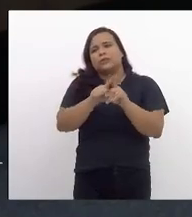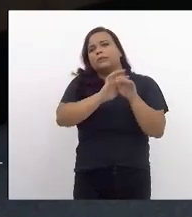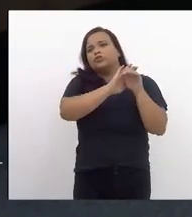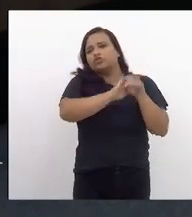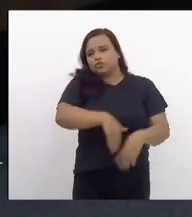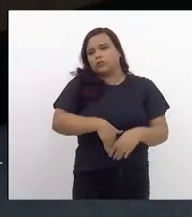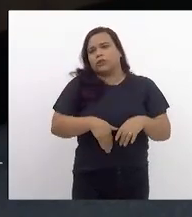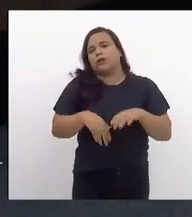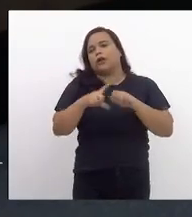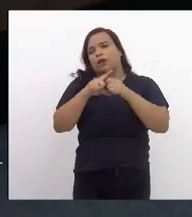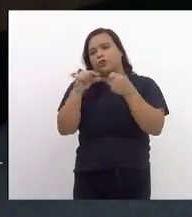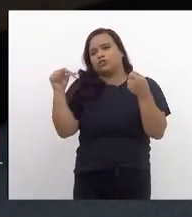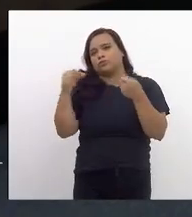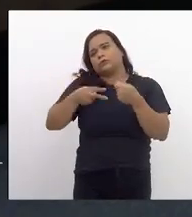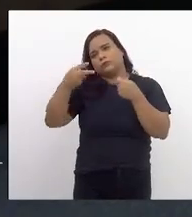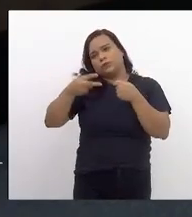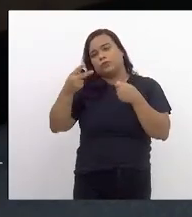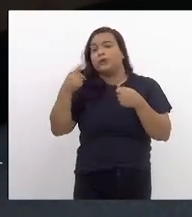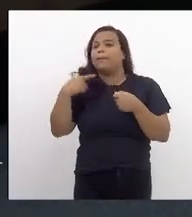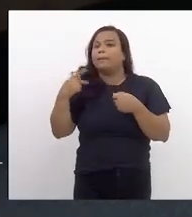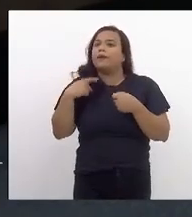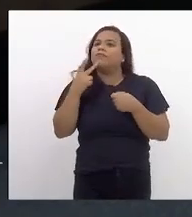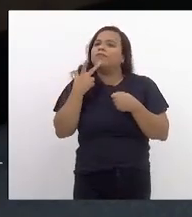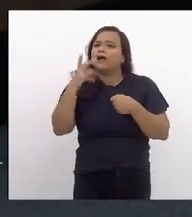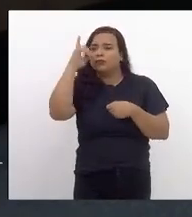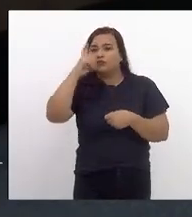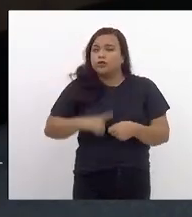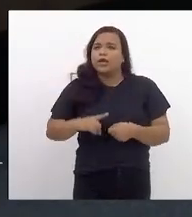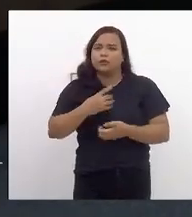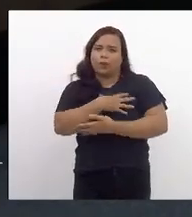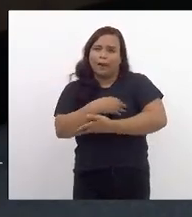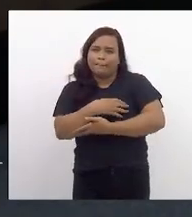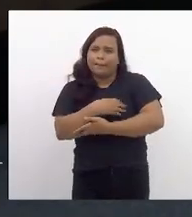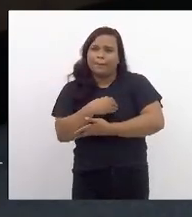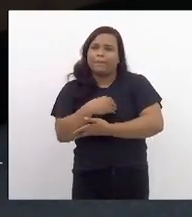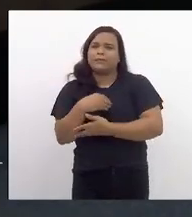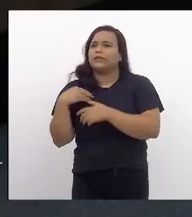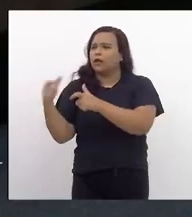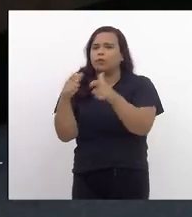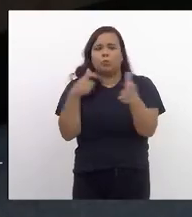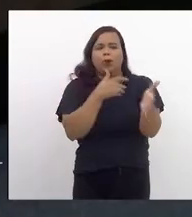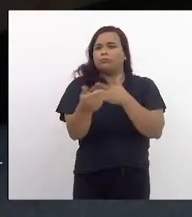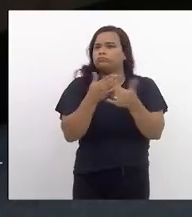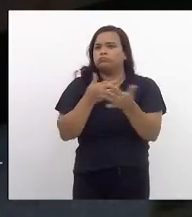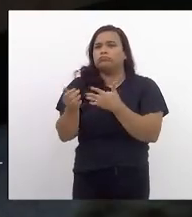Então, a minha, que estabelece que o direito de amamentar publicamente não se aplica